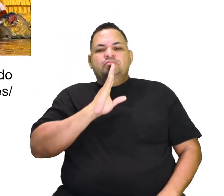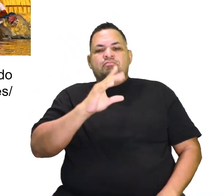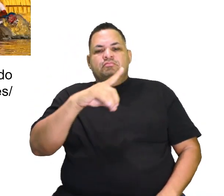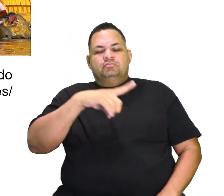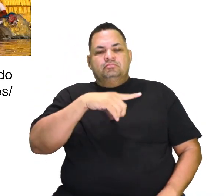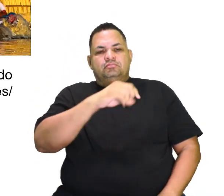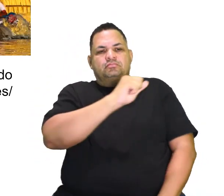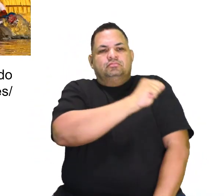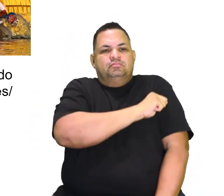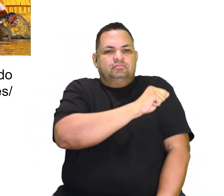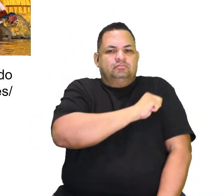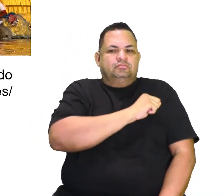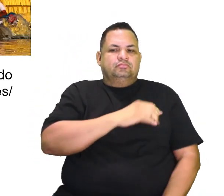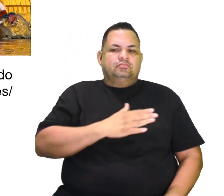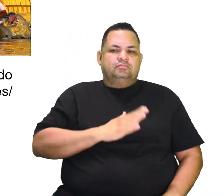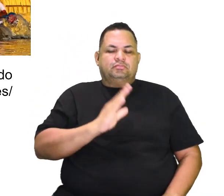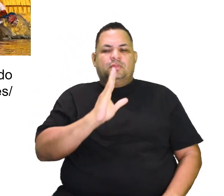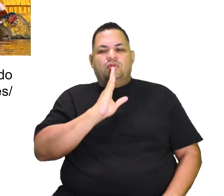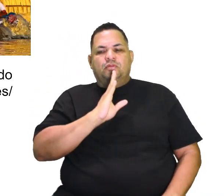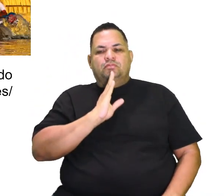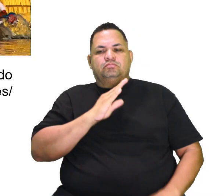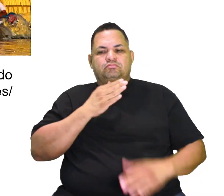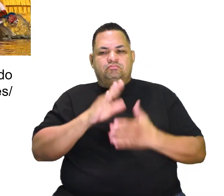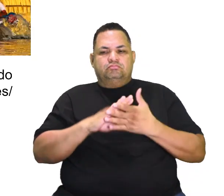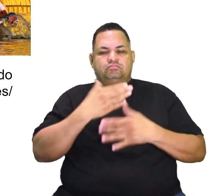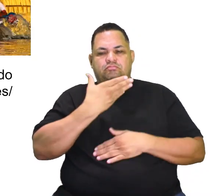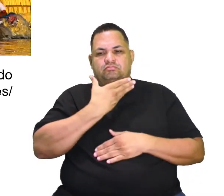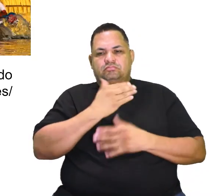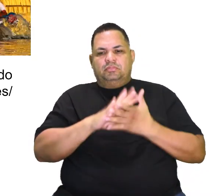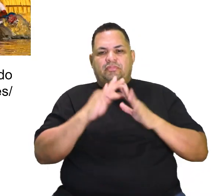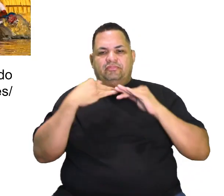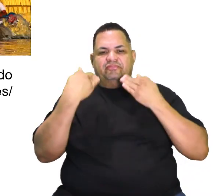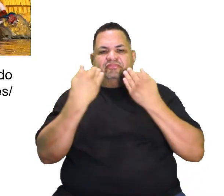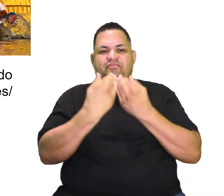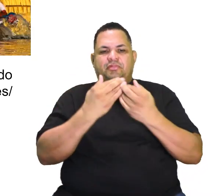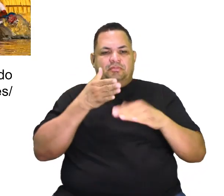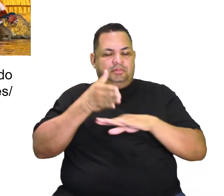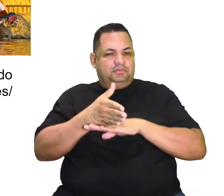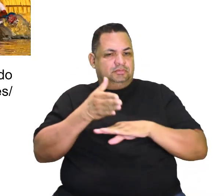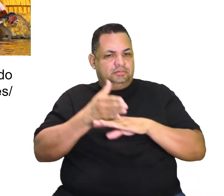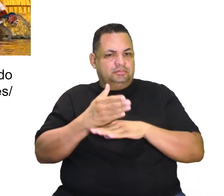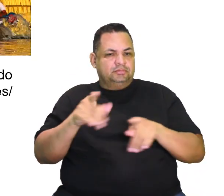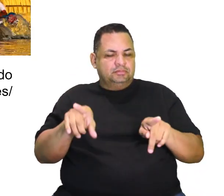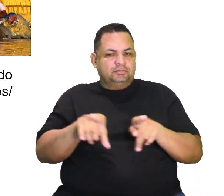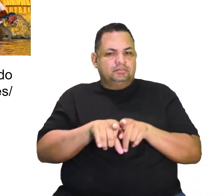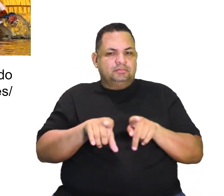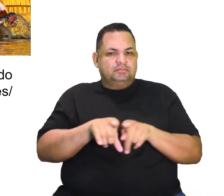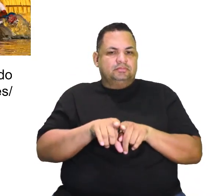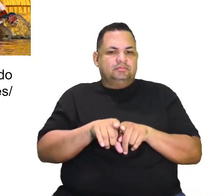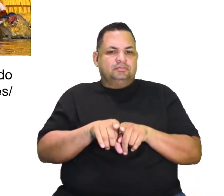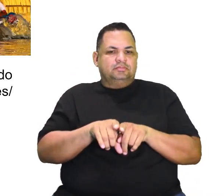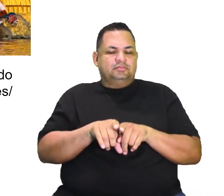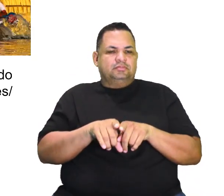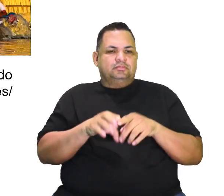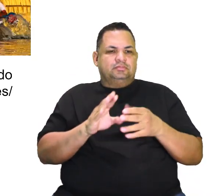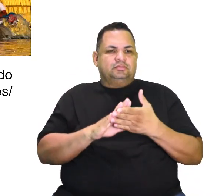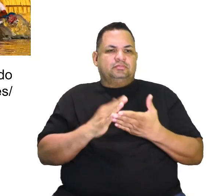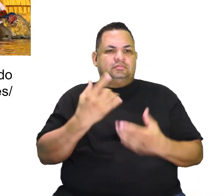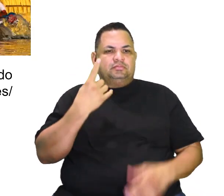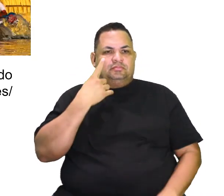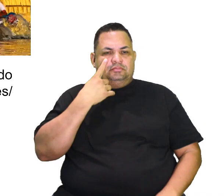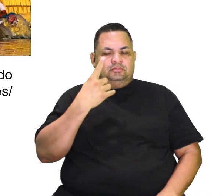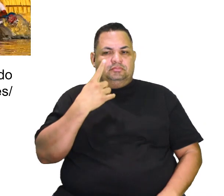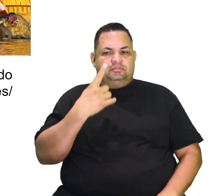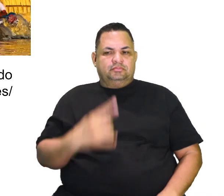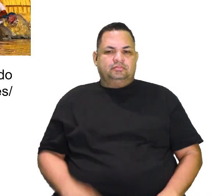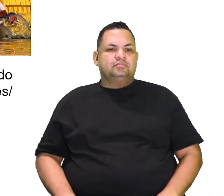conhecem, os pais participam, tem muita informação, muito mais rica do que essa que eu trago. Né? Então, vamos ver aqui